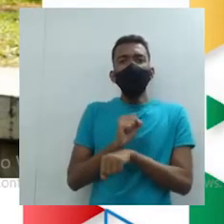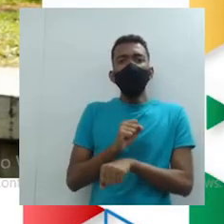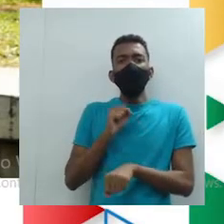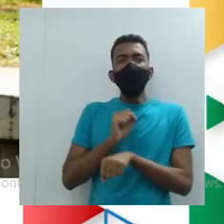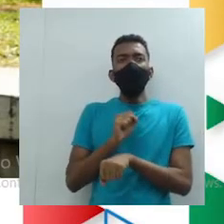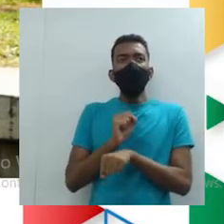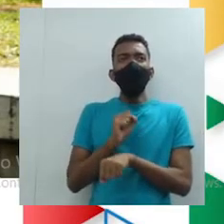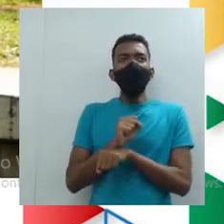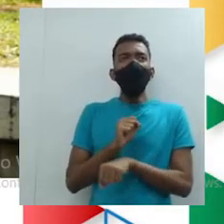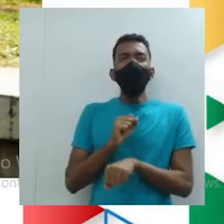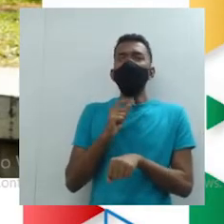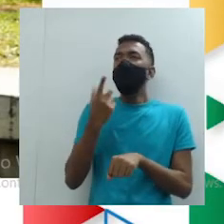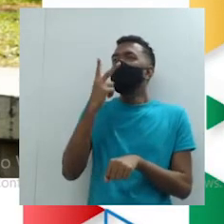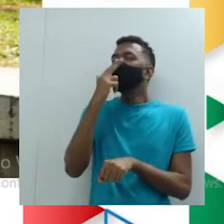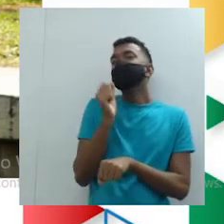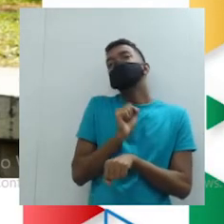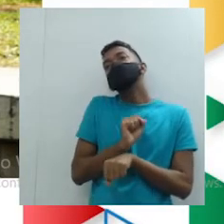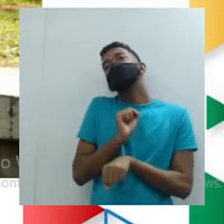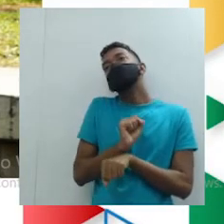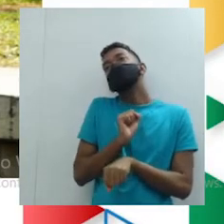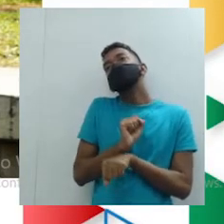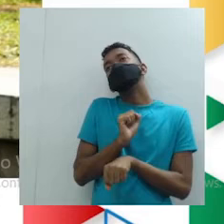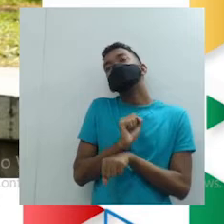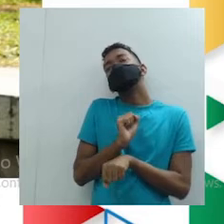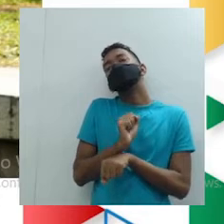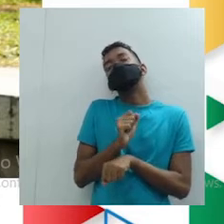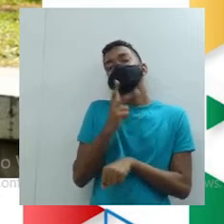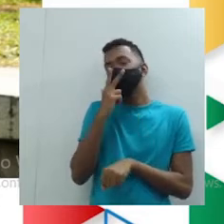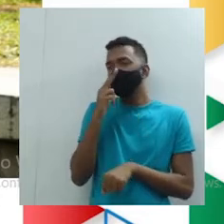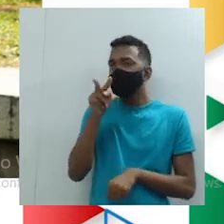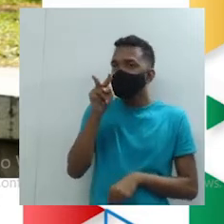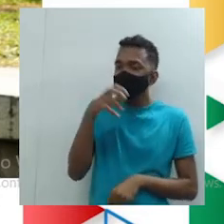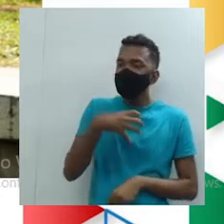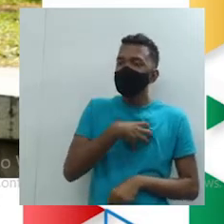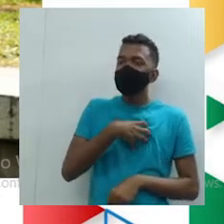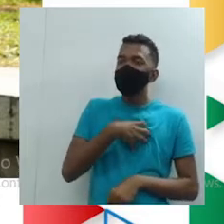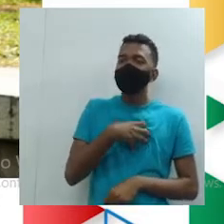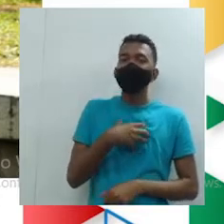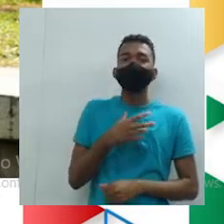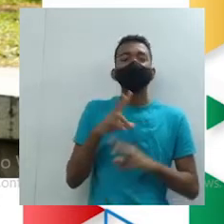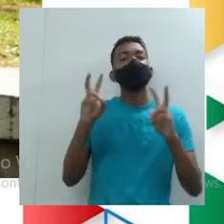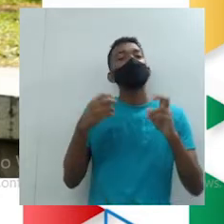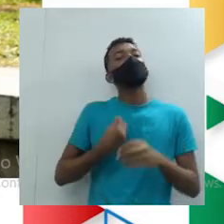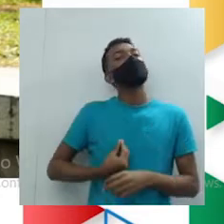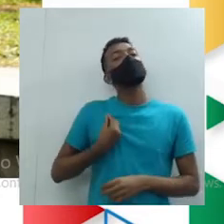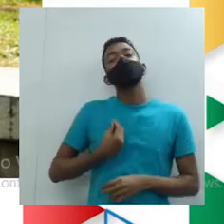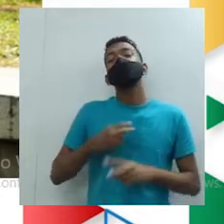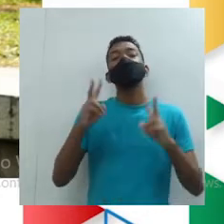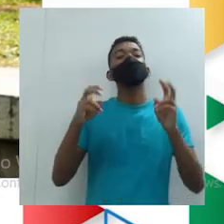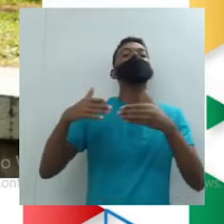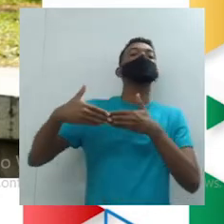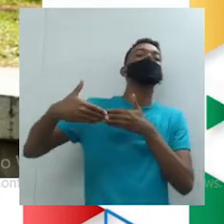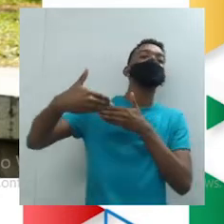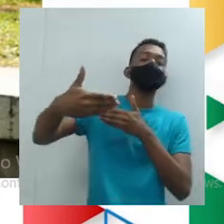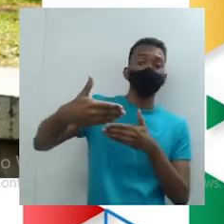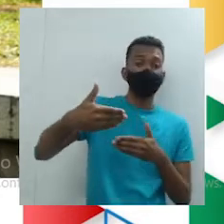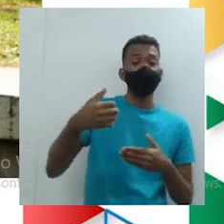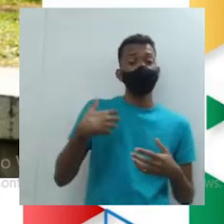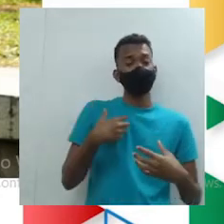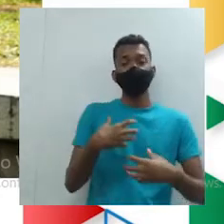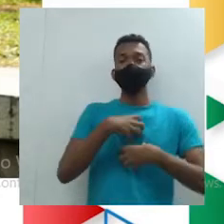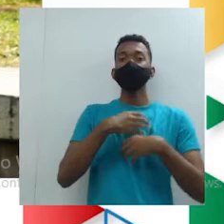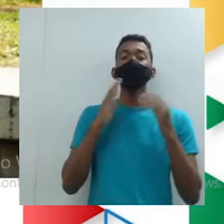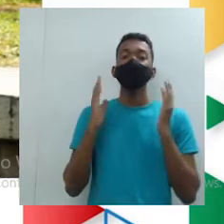de. Não sei, é uma espera que me deixa interrogado, espera sobre a vida, espera sobre algo. É isso que me